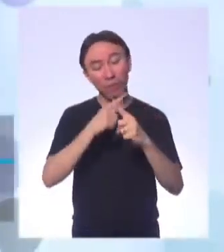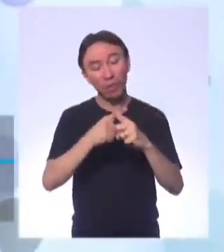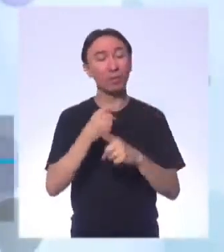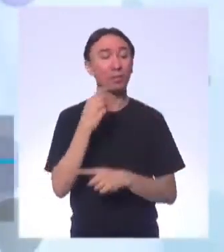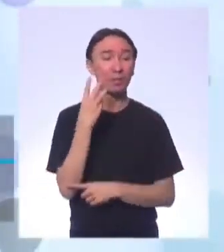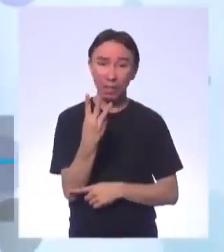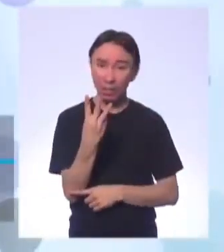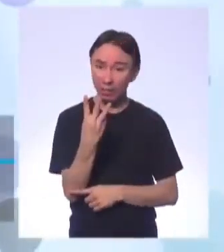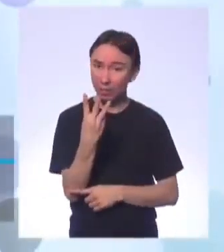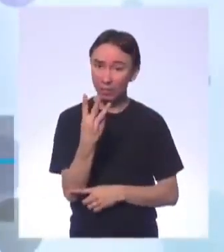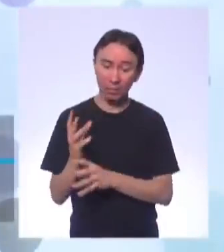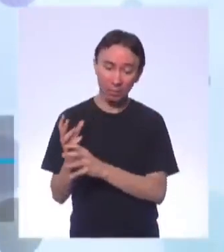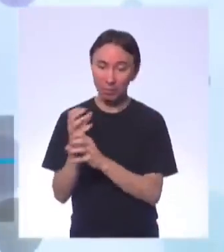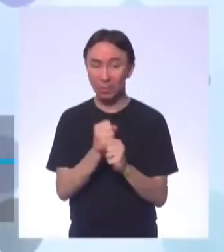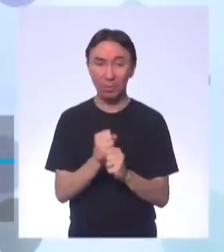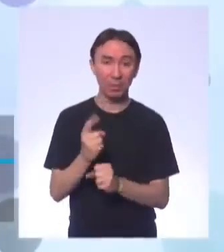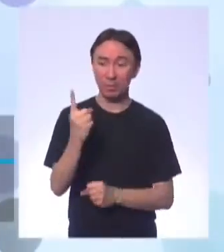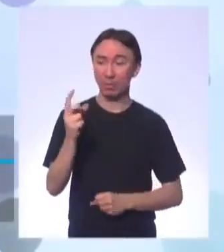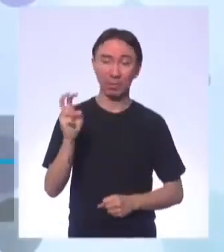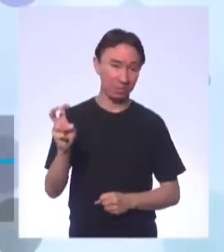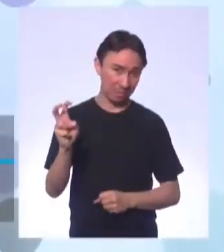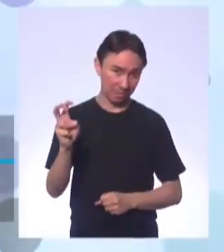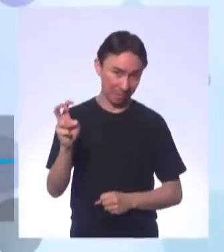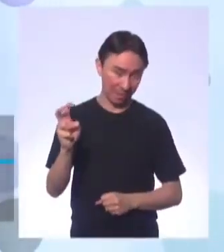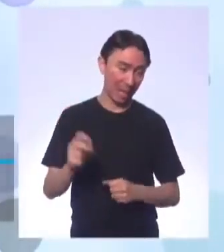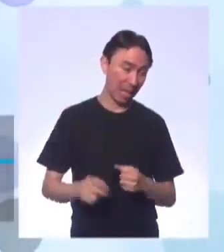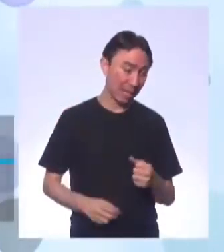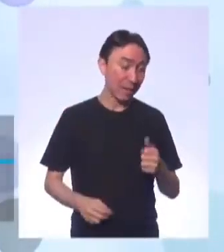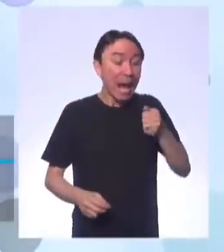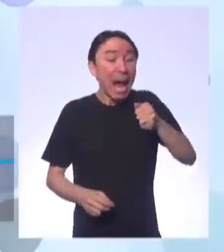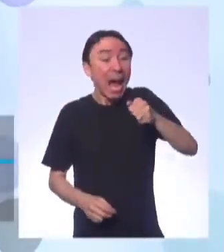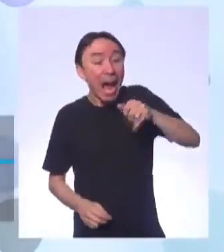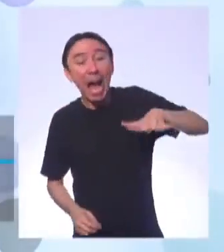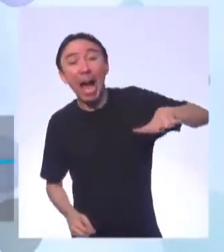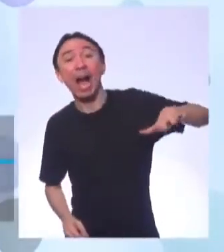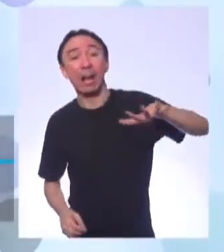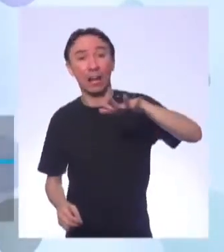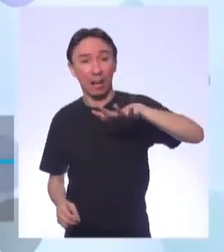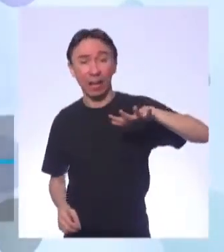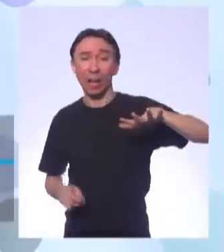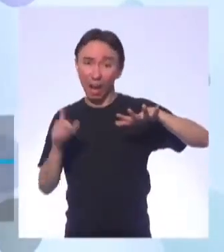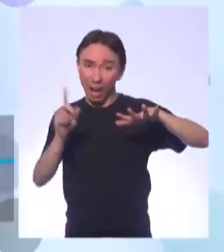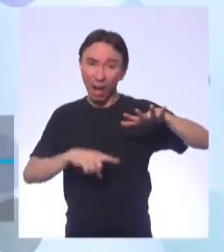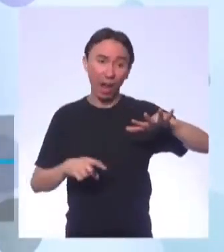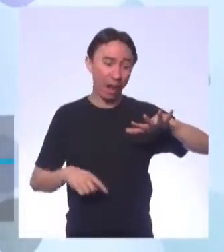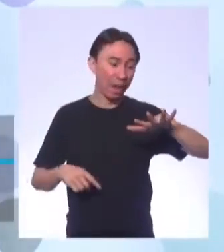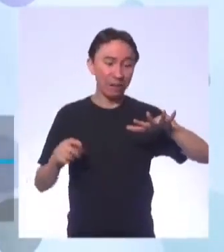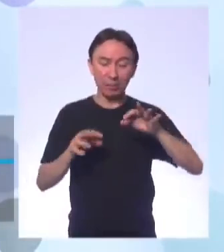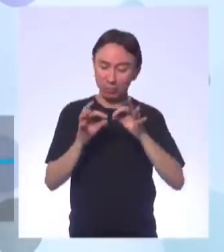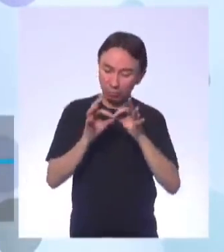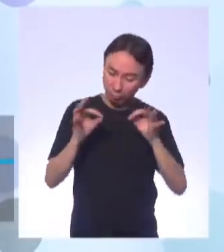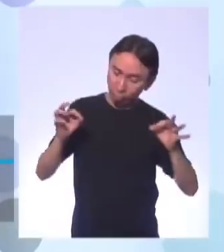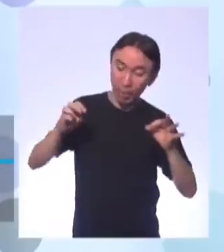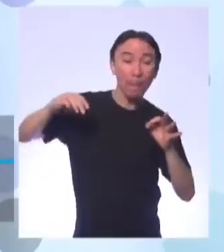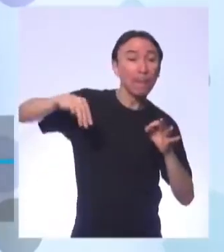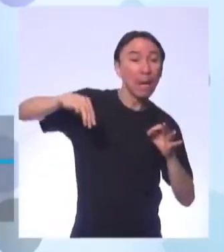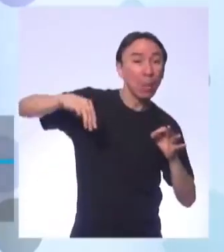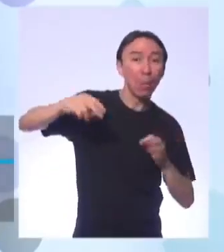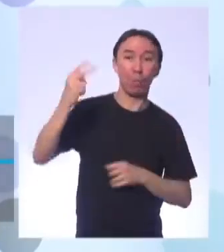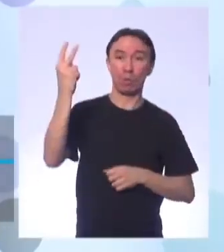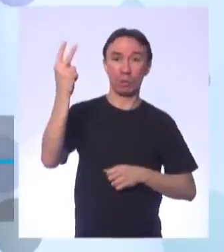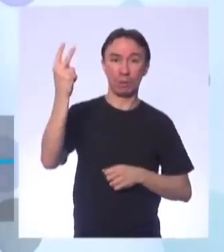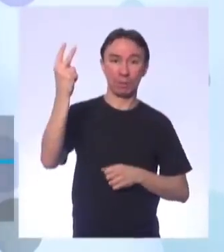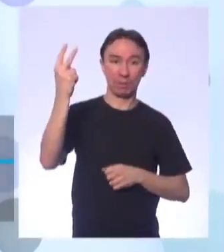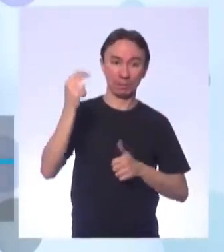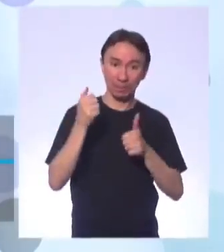15 EA área geralmente aí é dado em metros quadrados né Então essa ideia aí é como eu encontro o valores eu estou